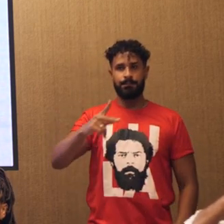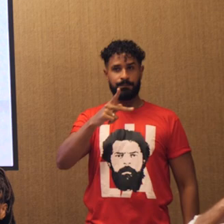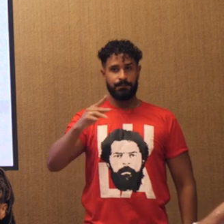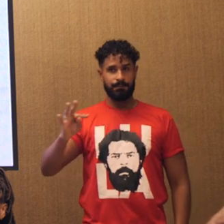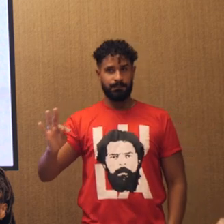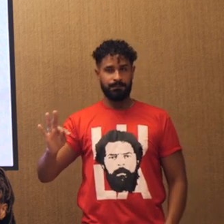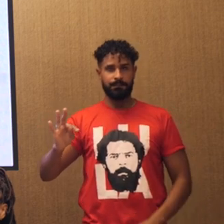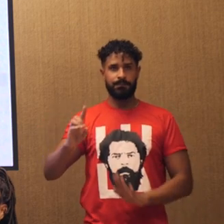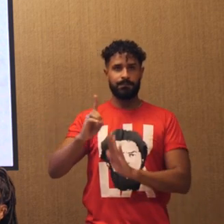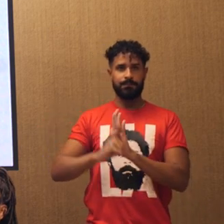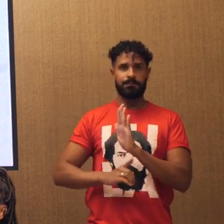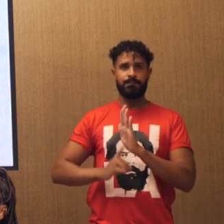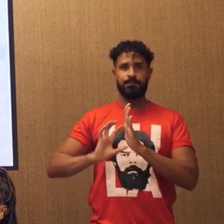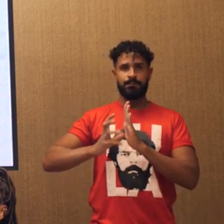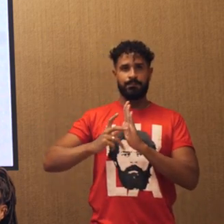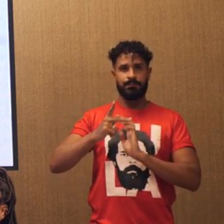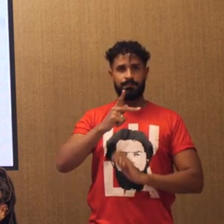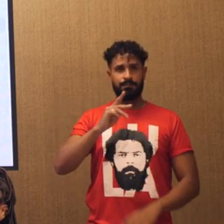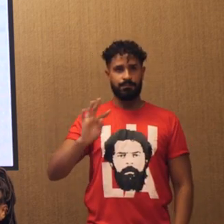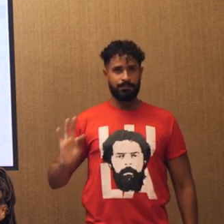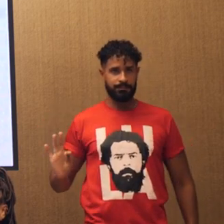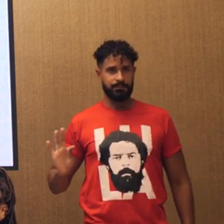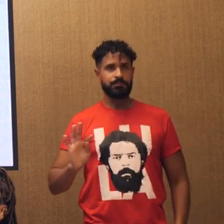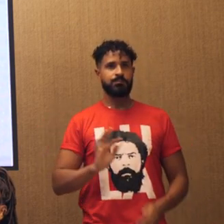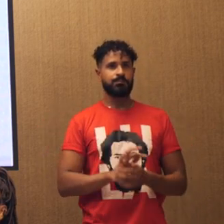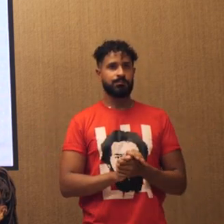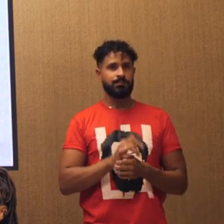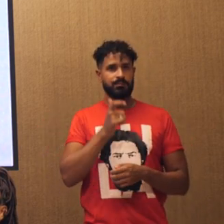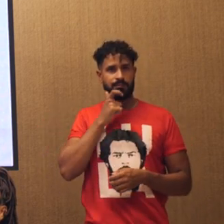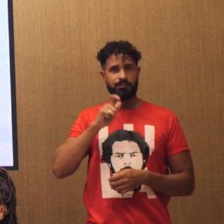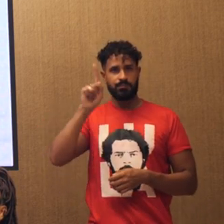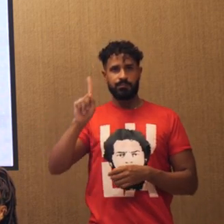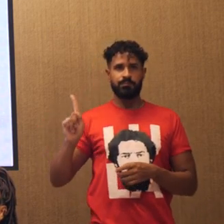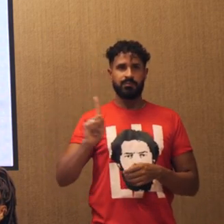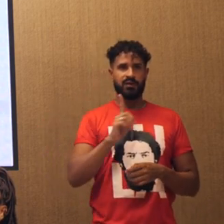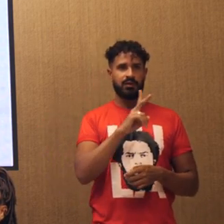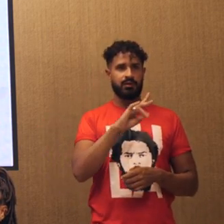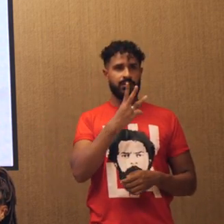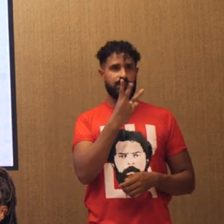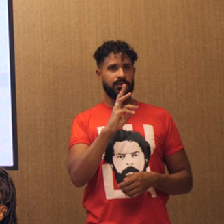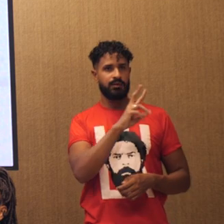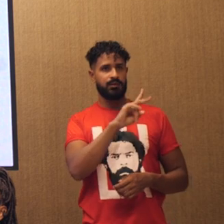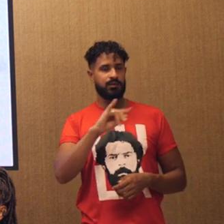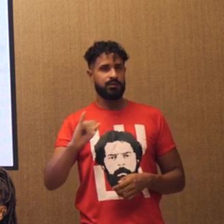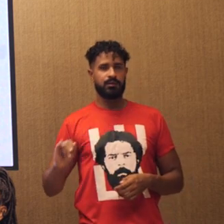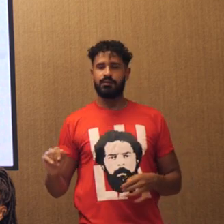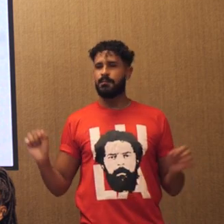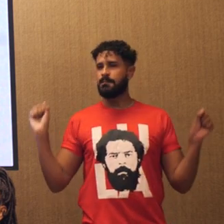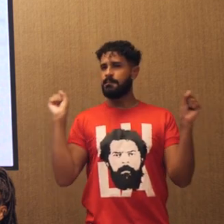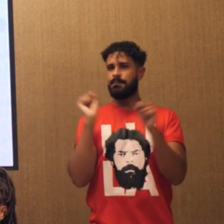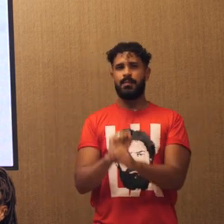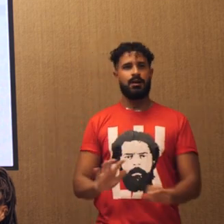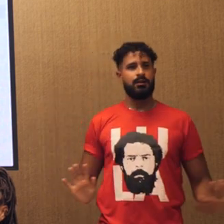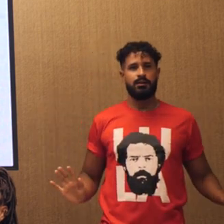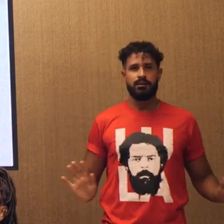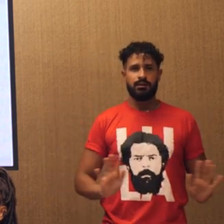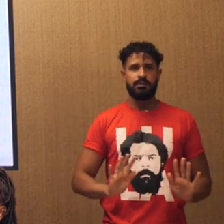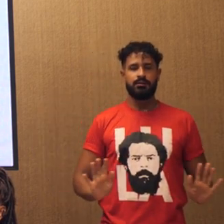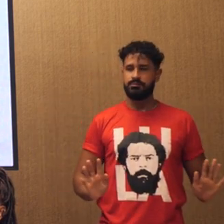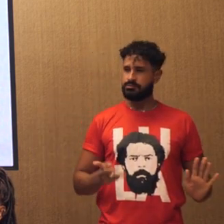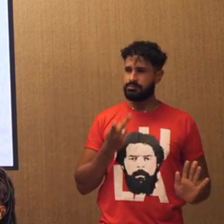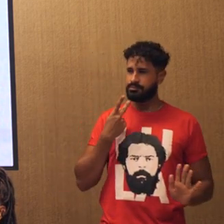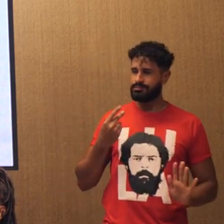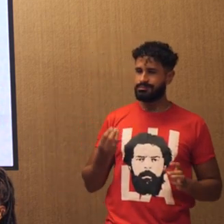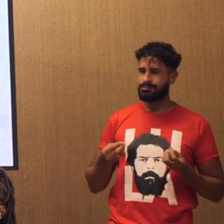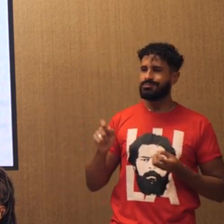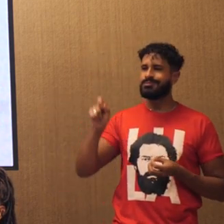da direção estadual do Partido dos Trabalhadores. Ele chegou com 30 dias de campanha na hora e falou, para tudo. Eu falei,